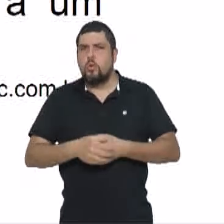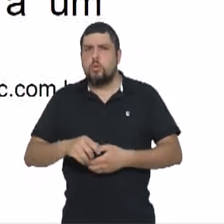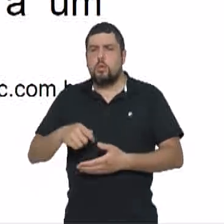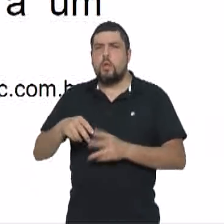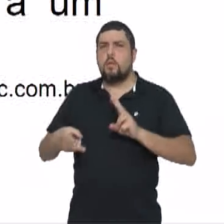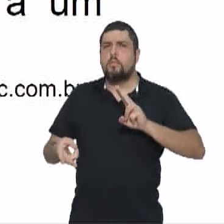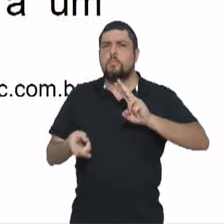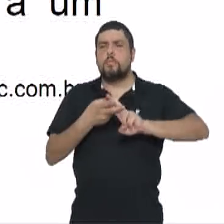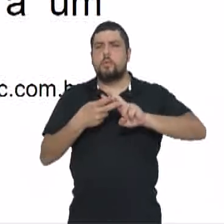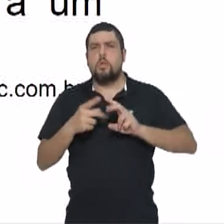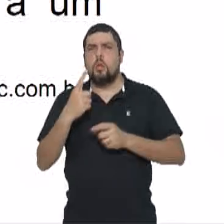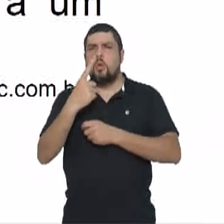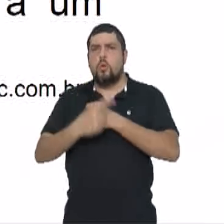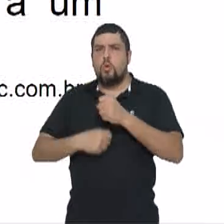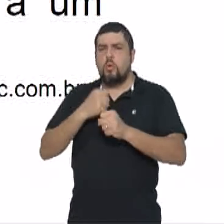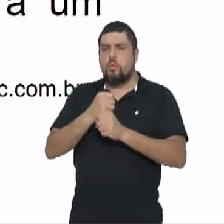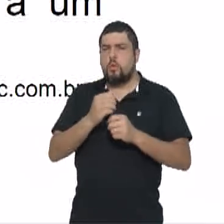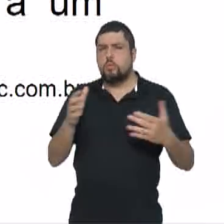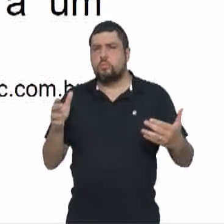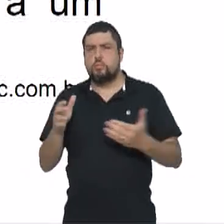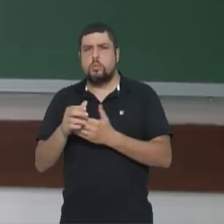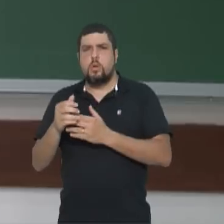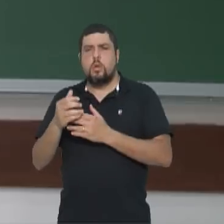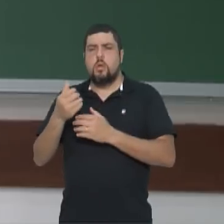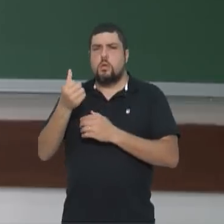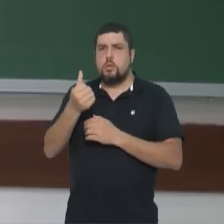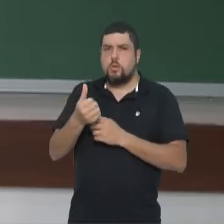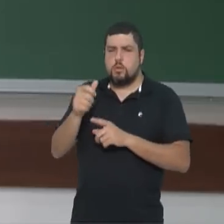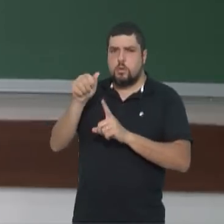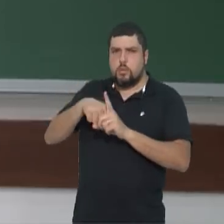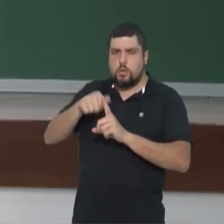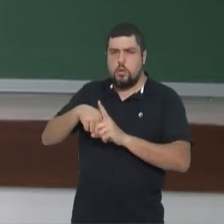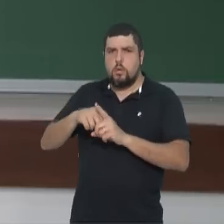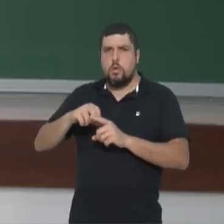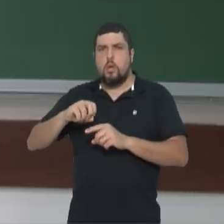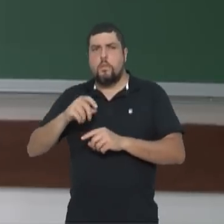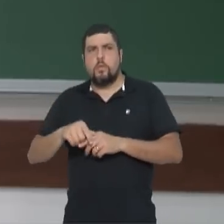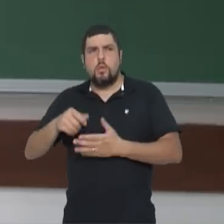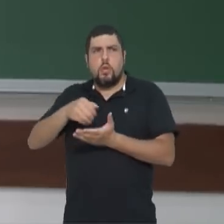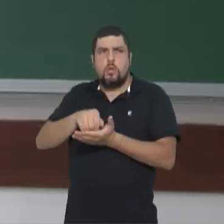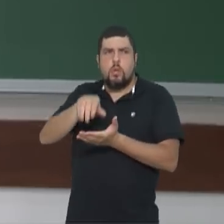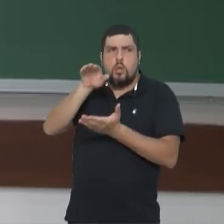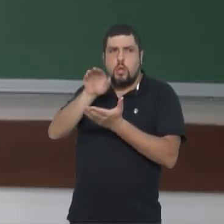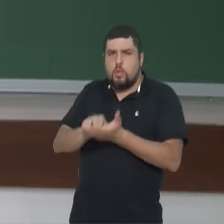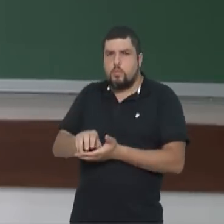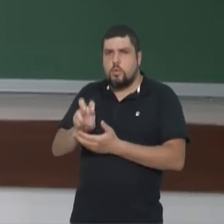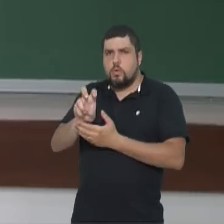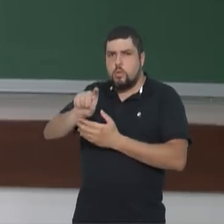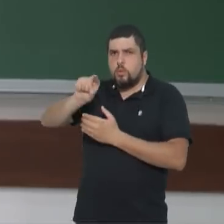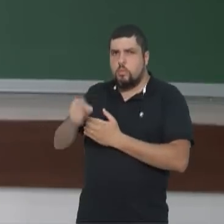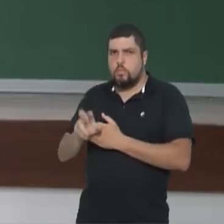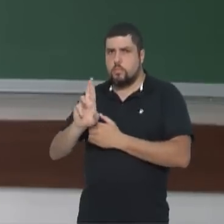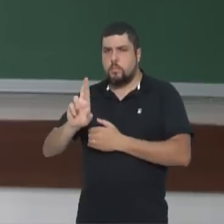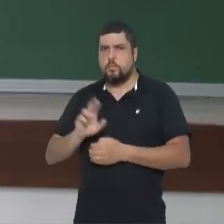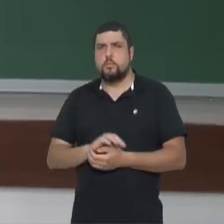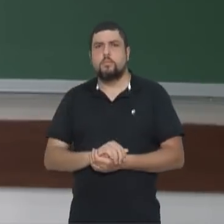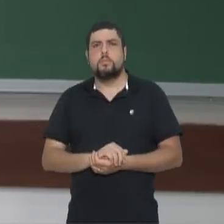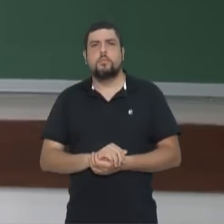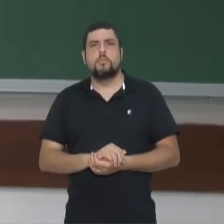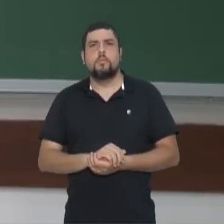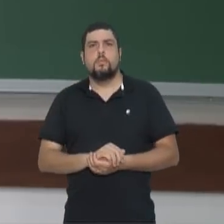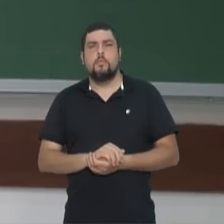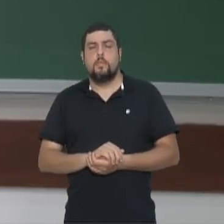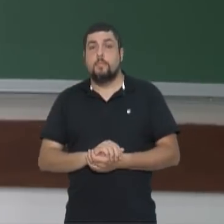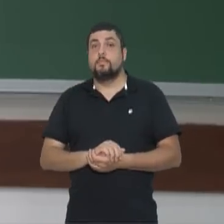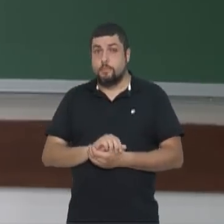de 500 a 5 mil reais. Então é aquela velha história, né? A gente aplicando uma multinha, a pessoa vai